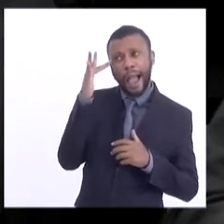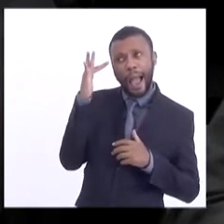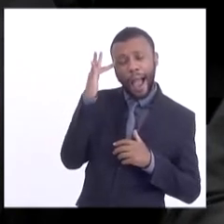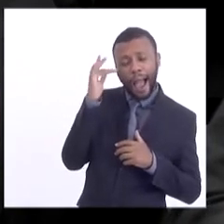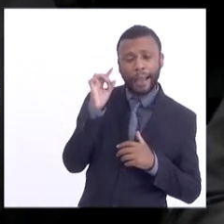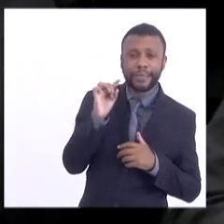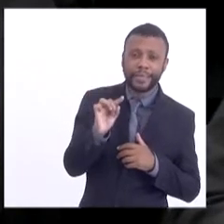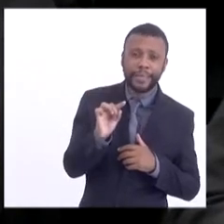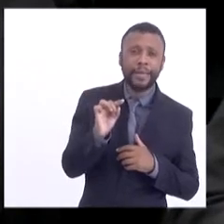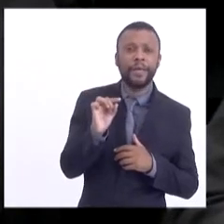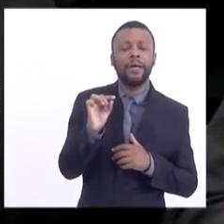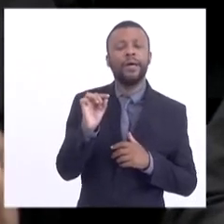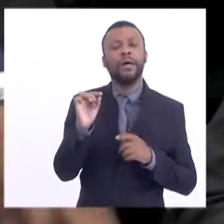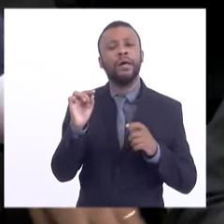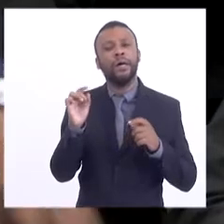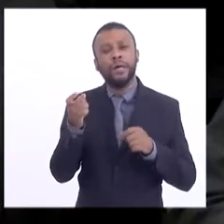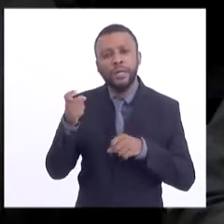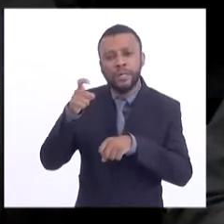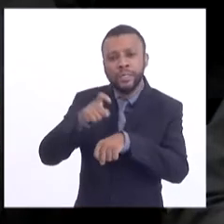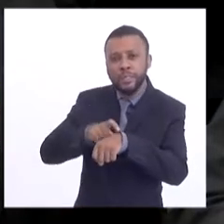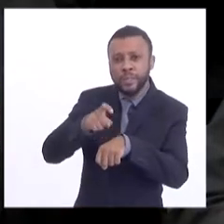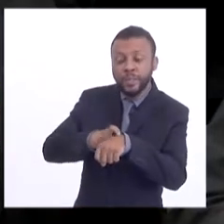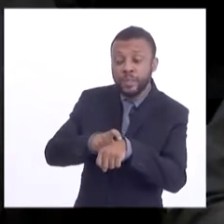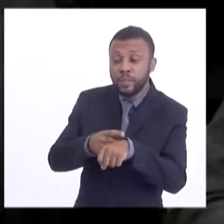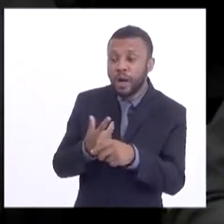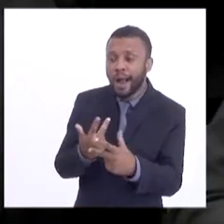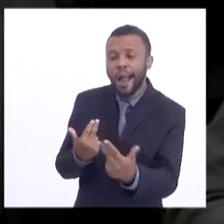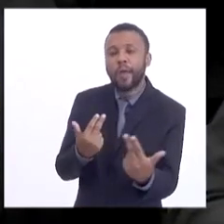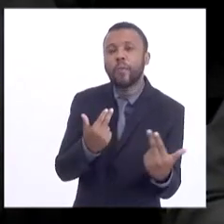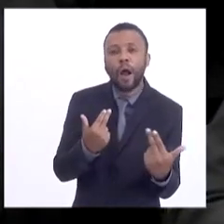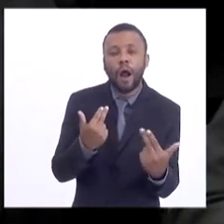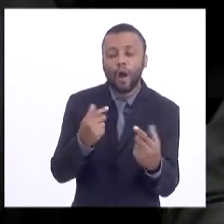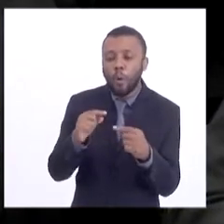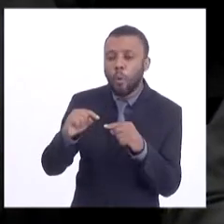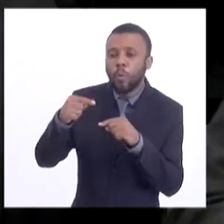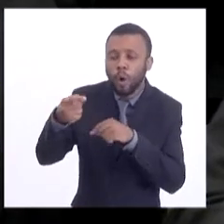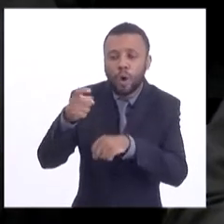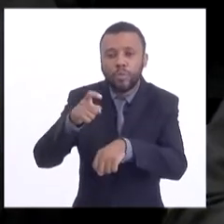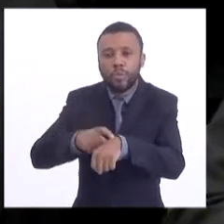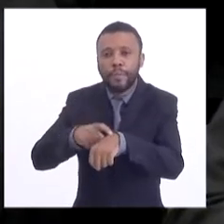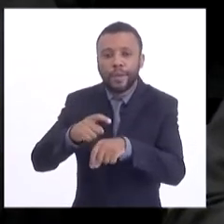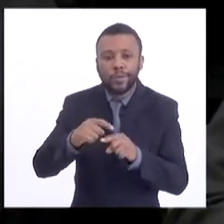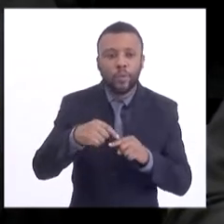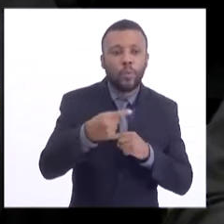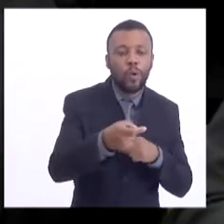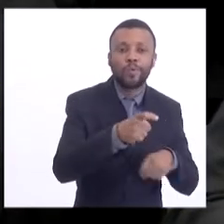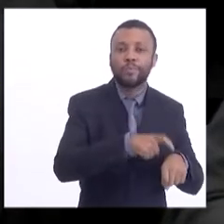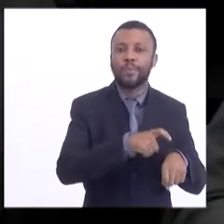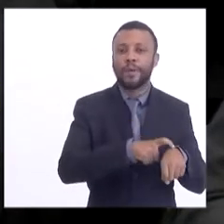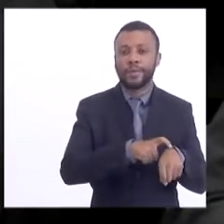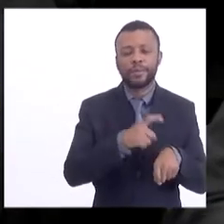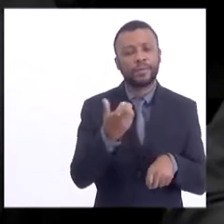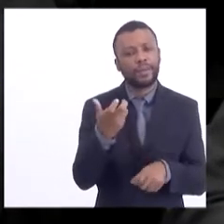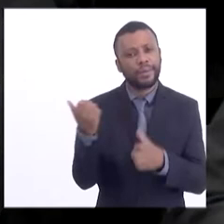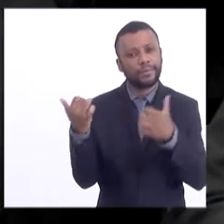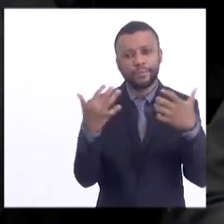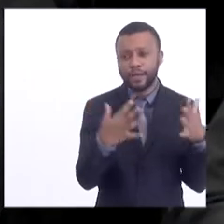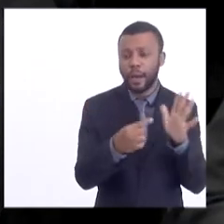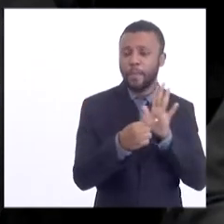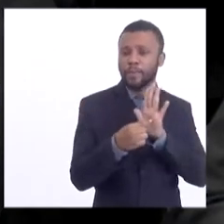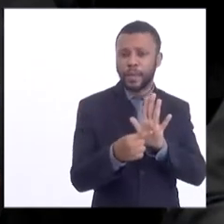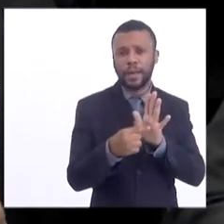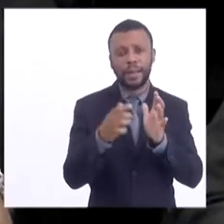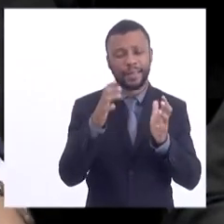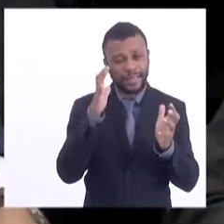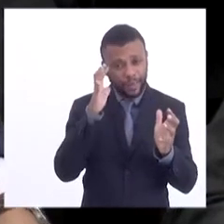que neste momento é bom os outros então eu gostaria de trazer alguns fatos em relação a essa situação